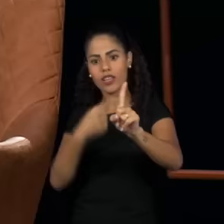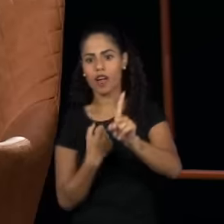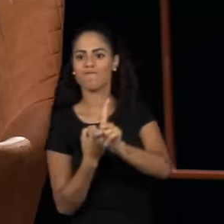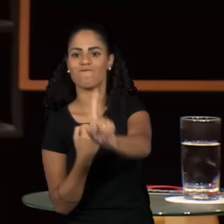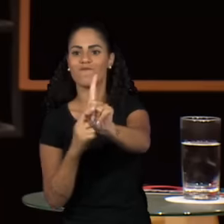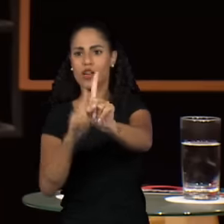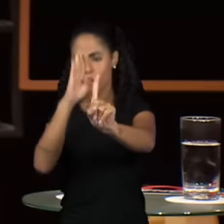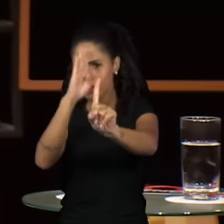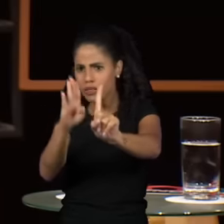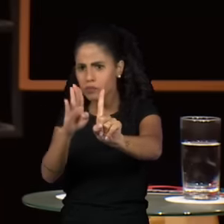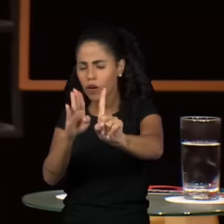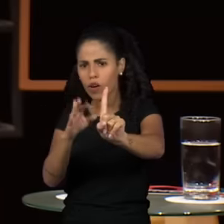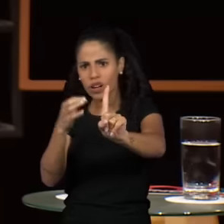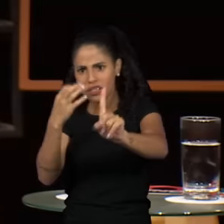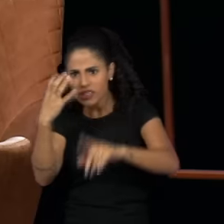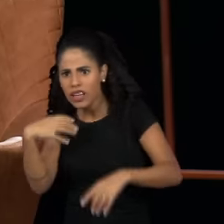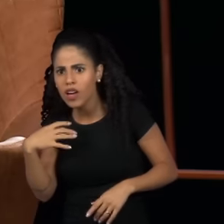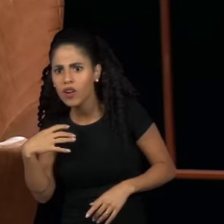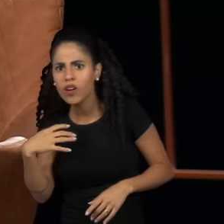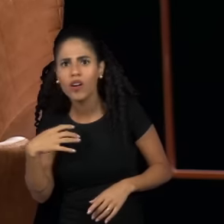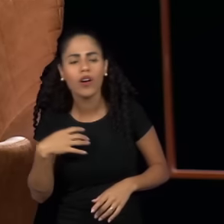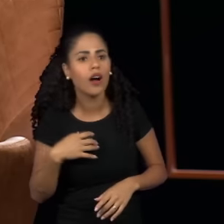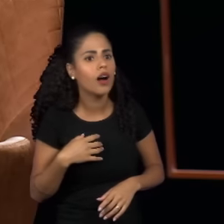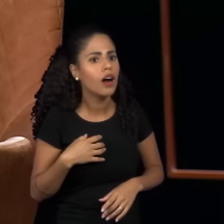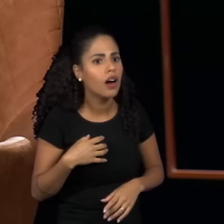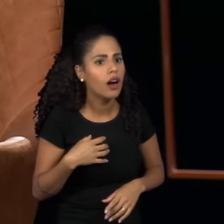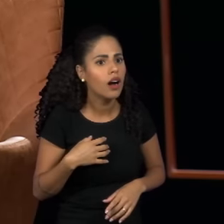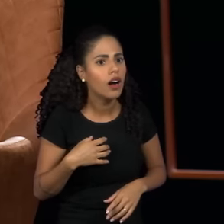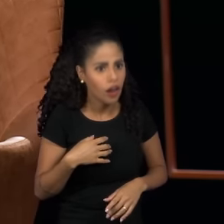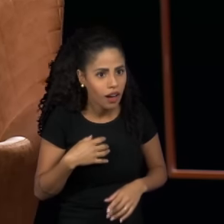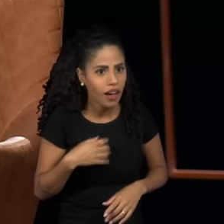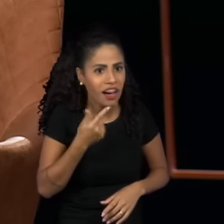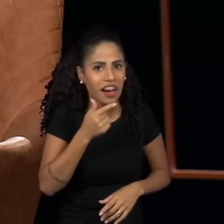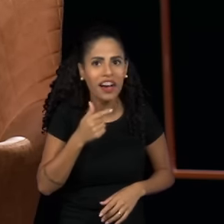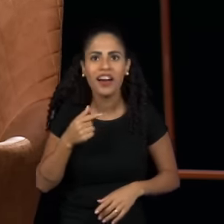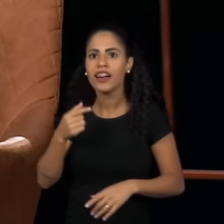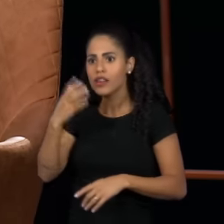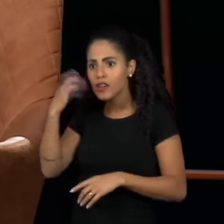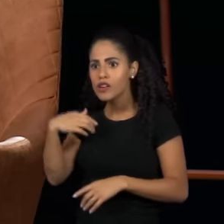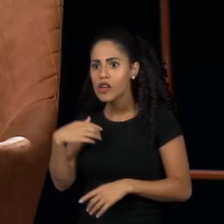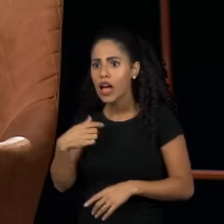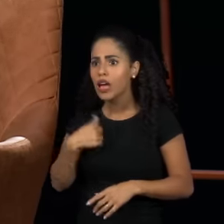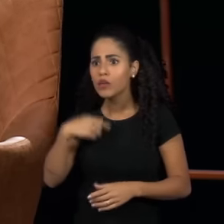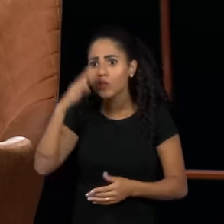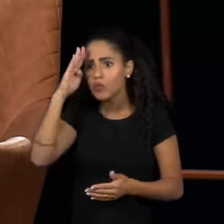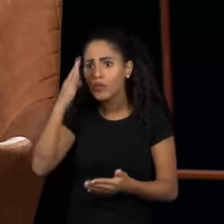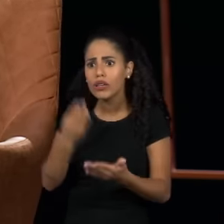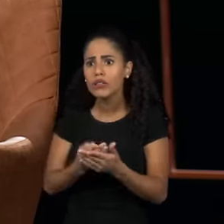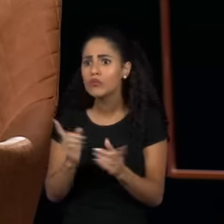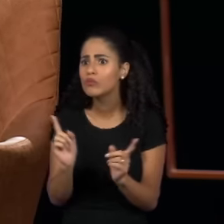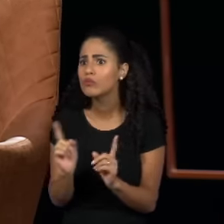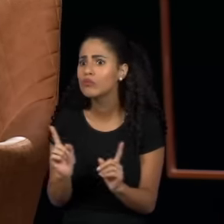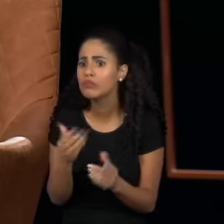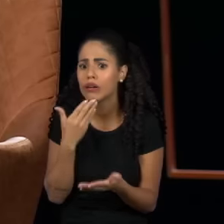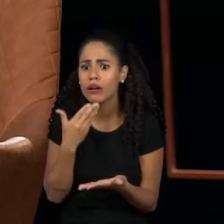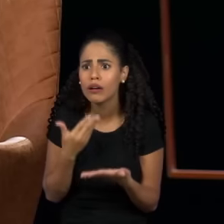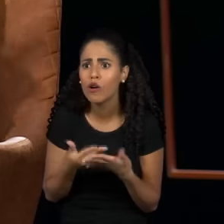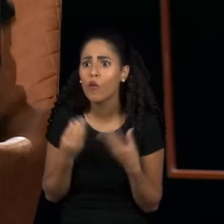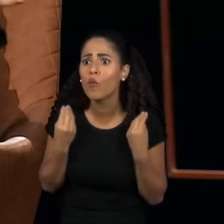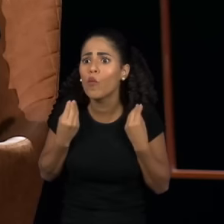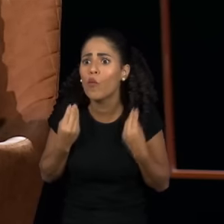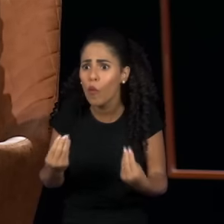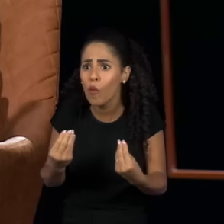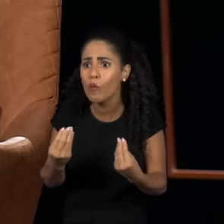protagonista, porque eu fiquei tão... Quando ele falou Manuela, eu não acreditava no que estava acontecendo na minha vida, porque aí